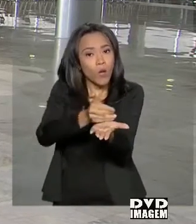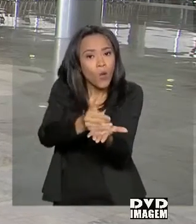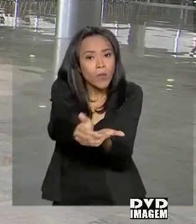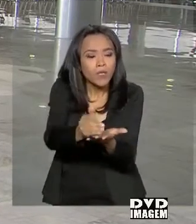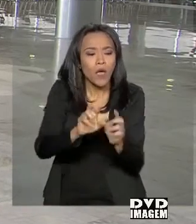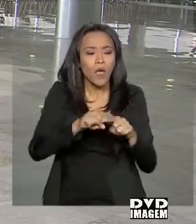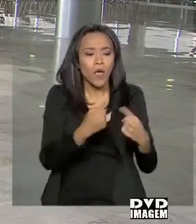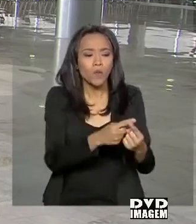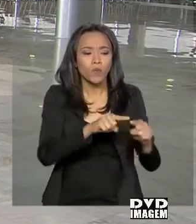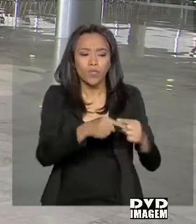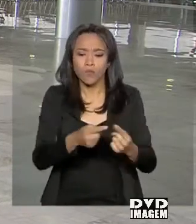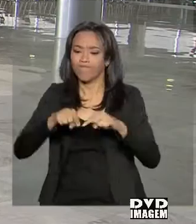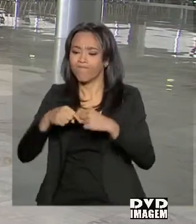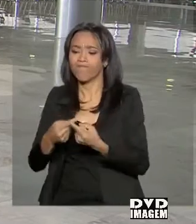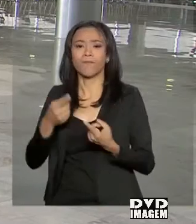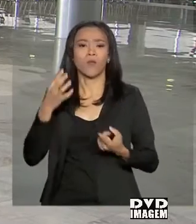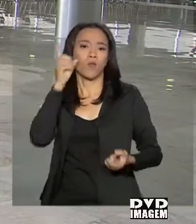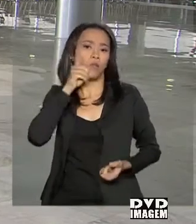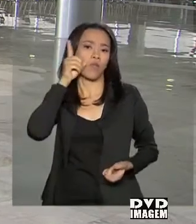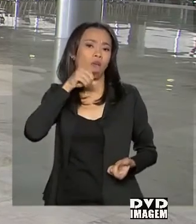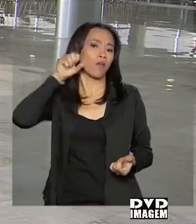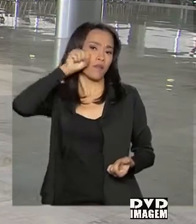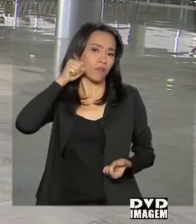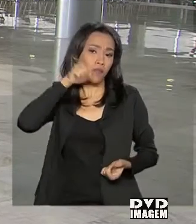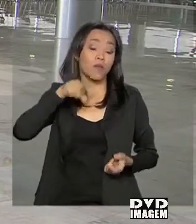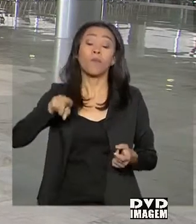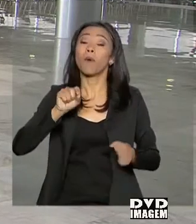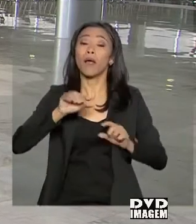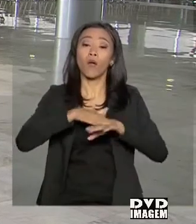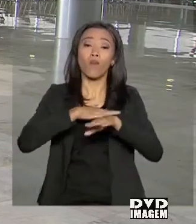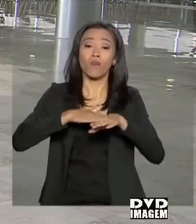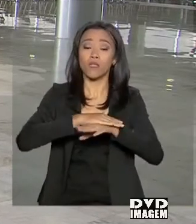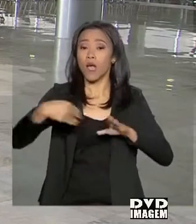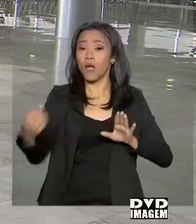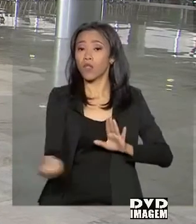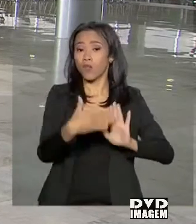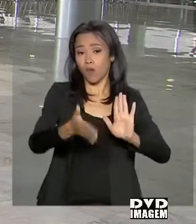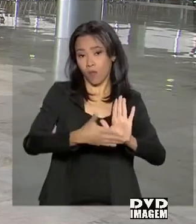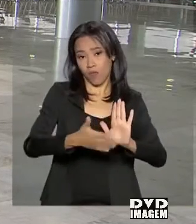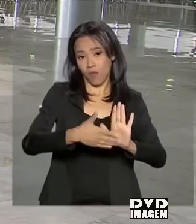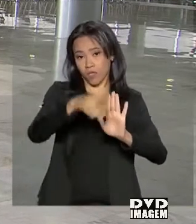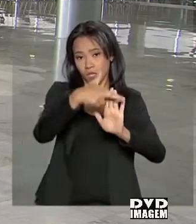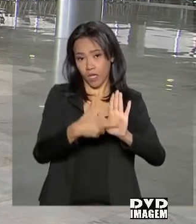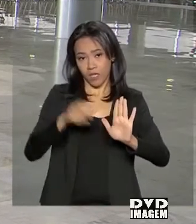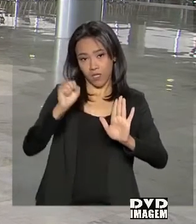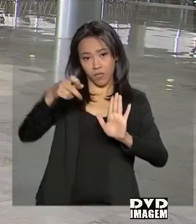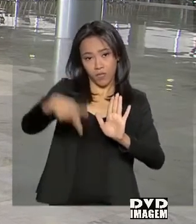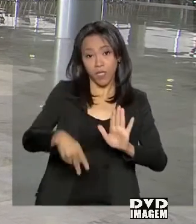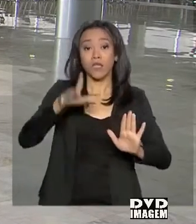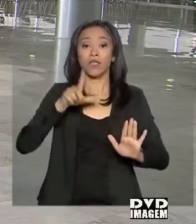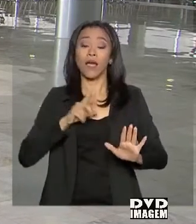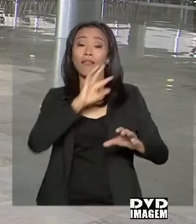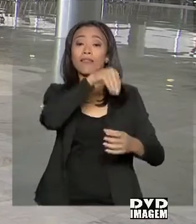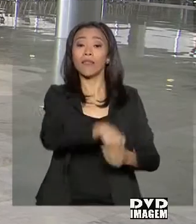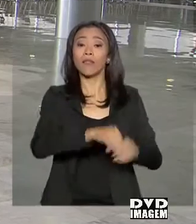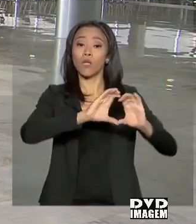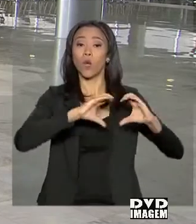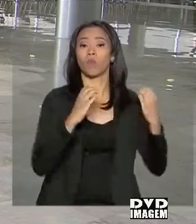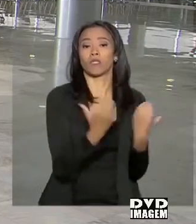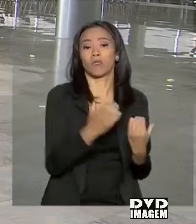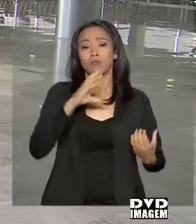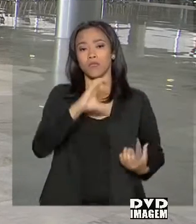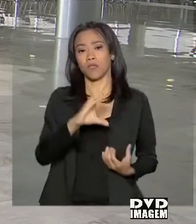com parlamentares para discutir a nova Previdência que está na Comissão de Constituição e Justiça da Câmara